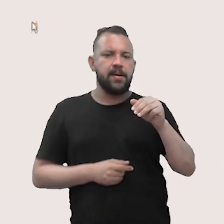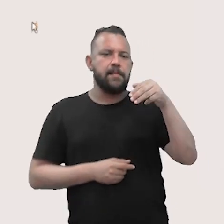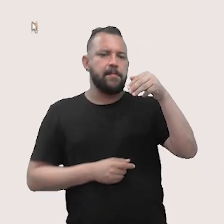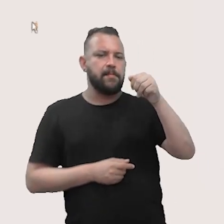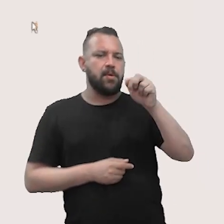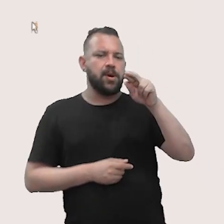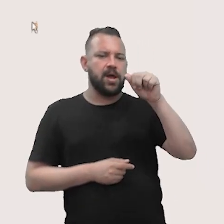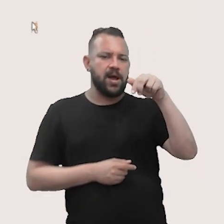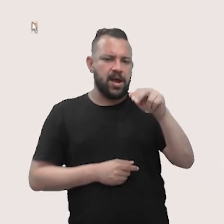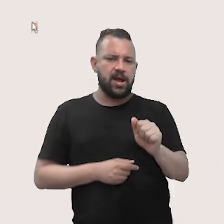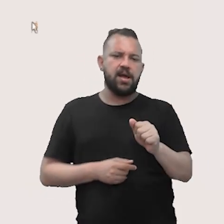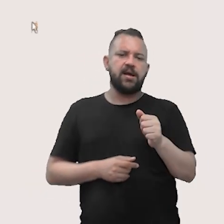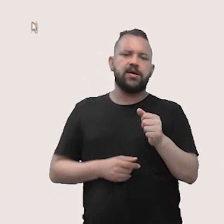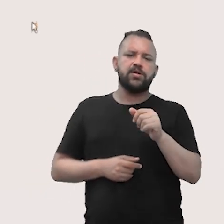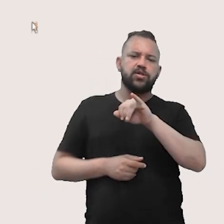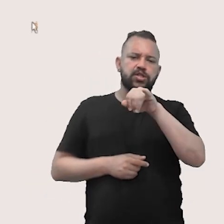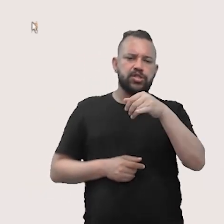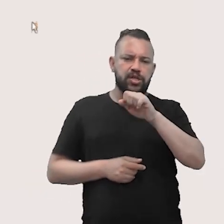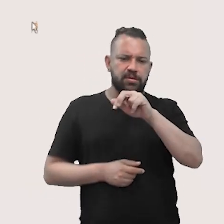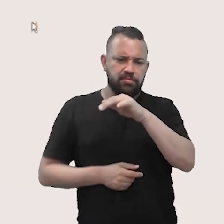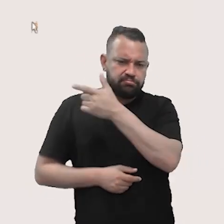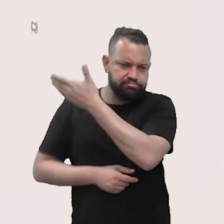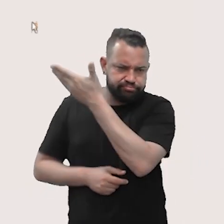moranga, vem comigo.